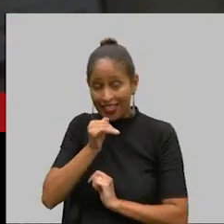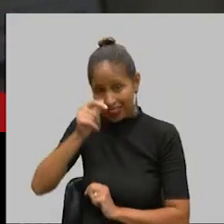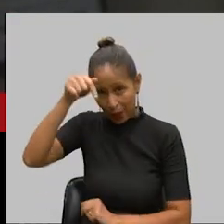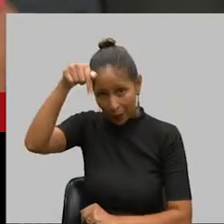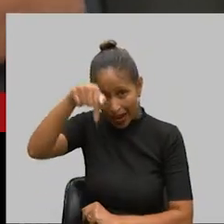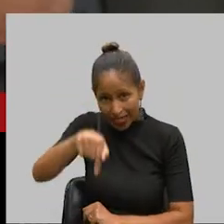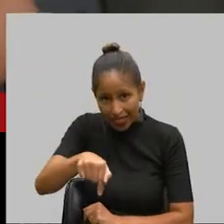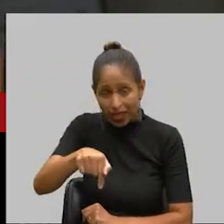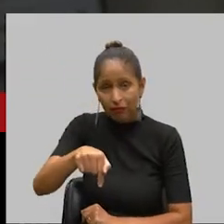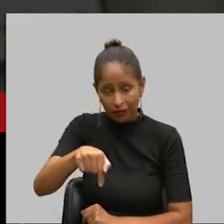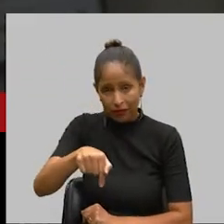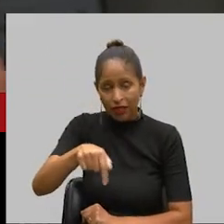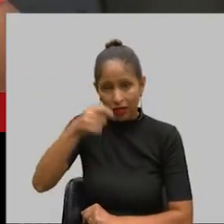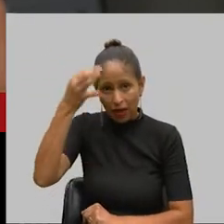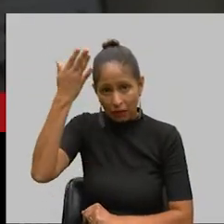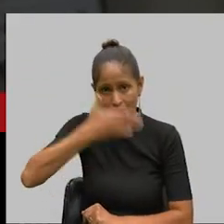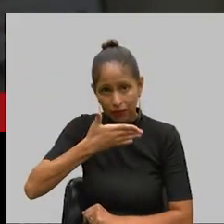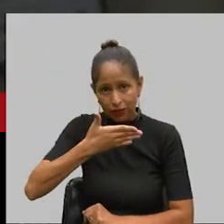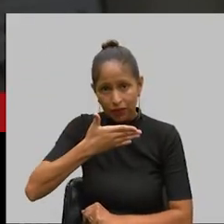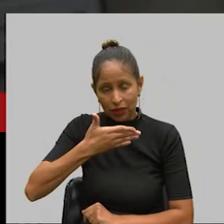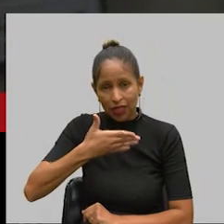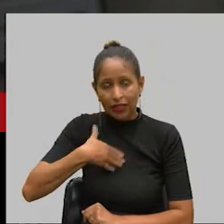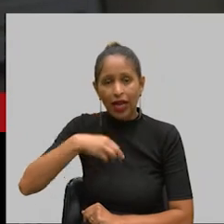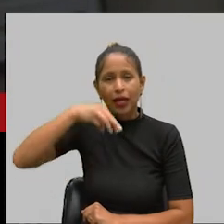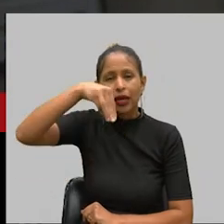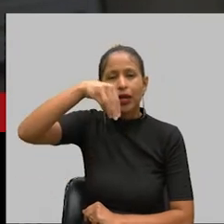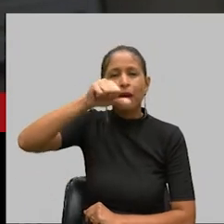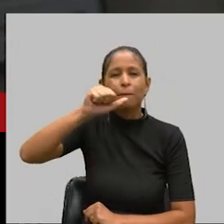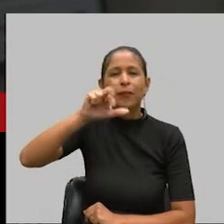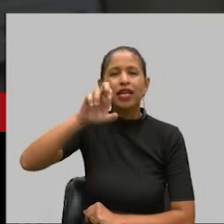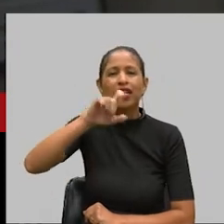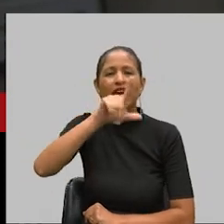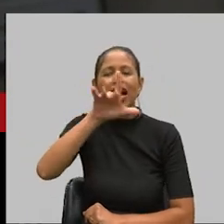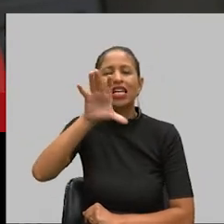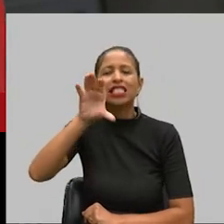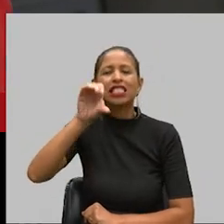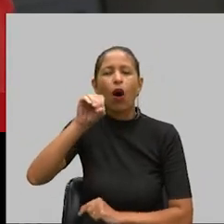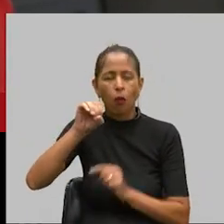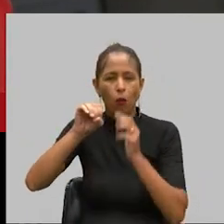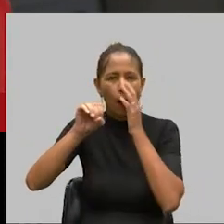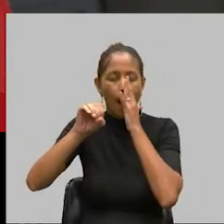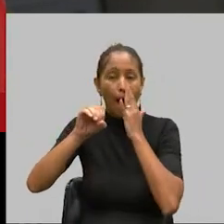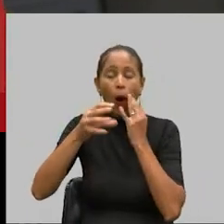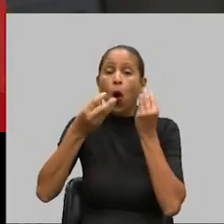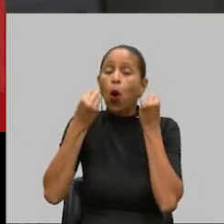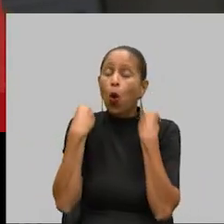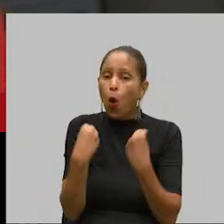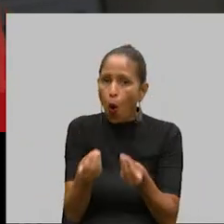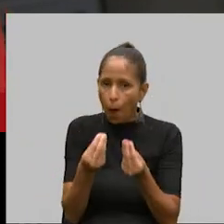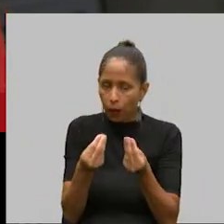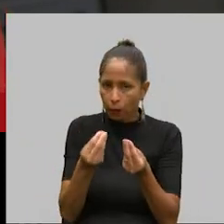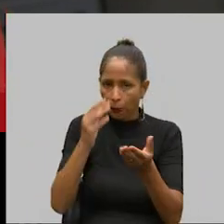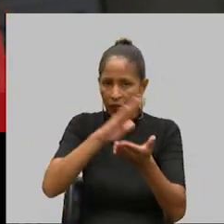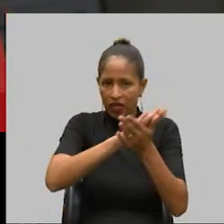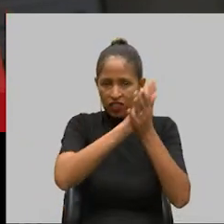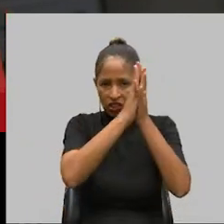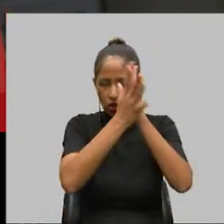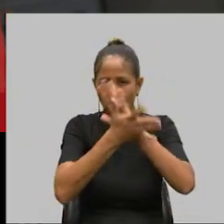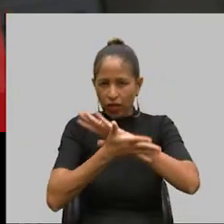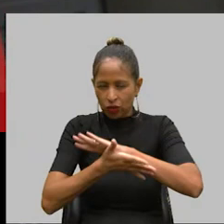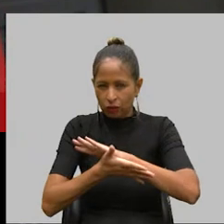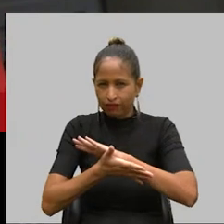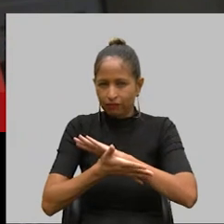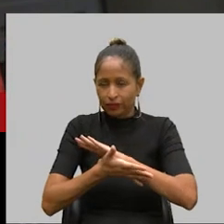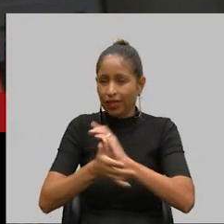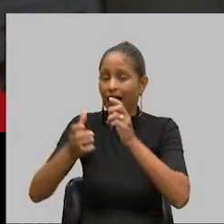como regim a questão da mineração em Minas Gerais como que ela tem destruído comunidades